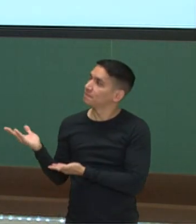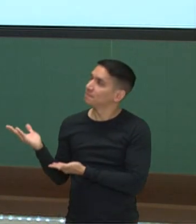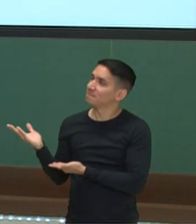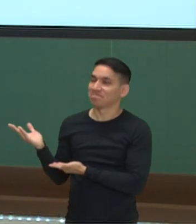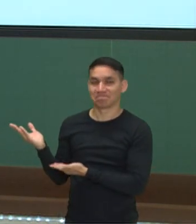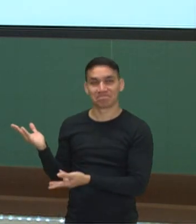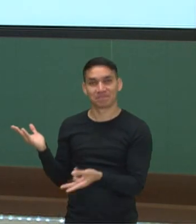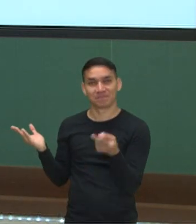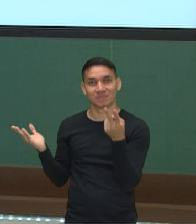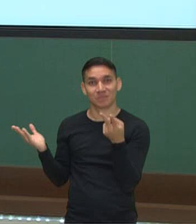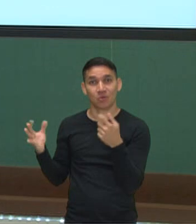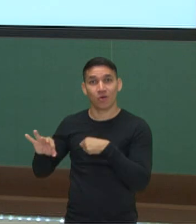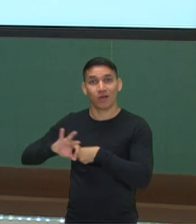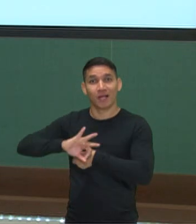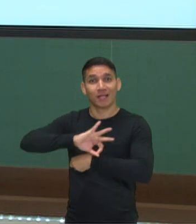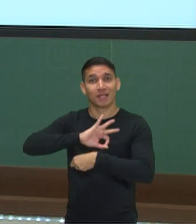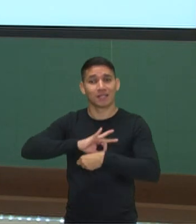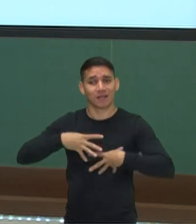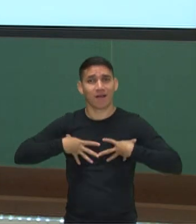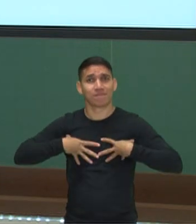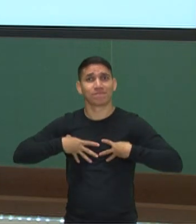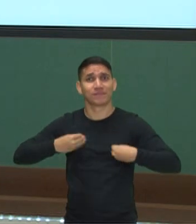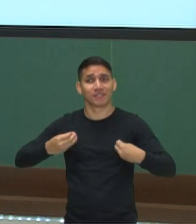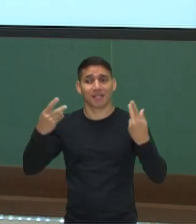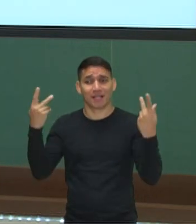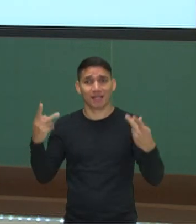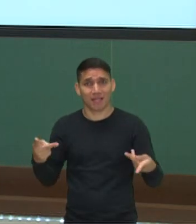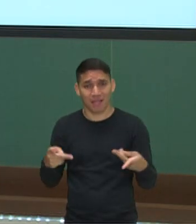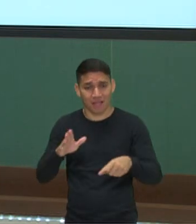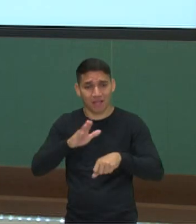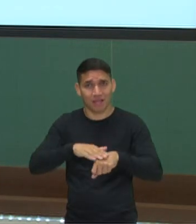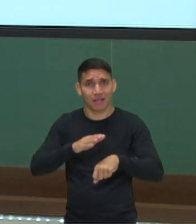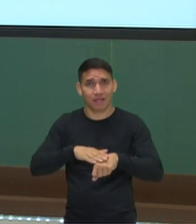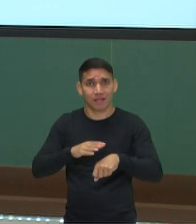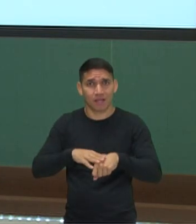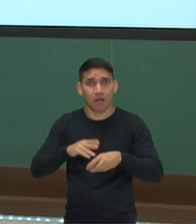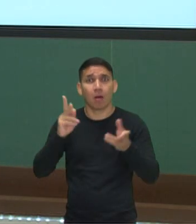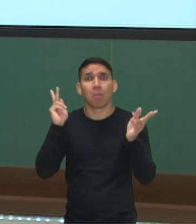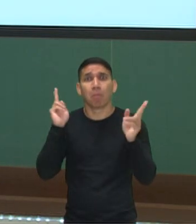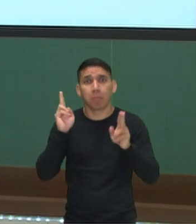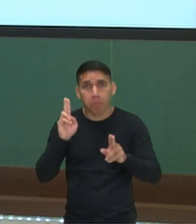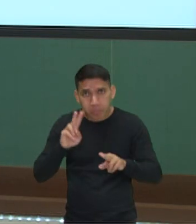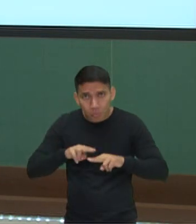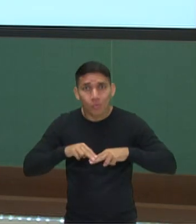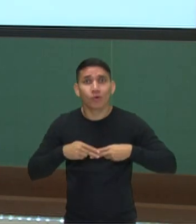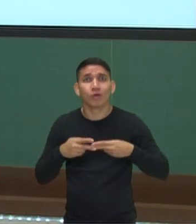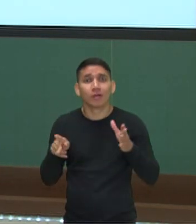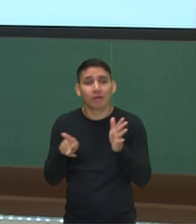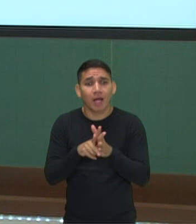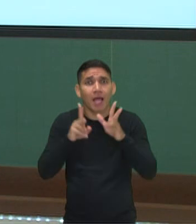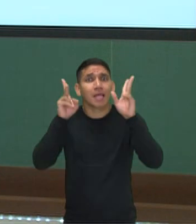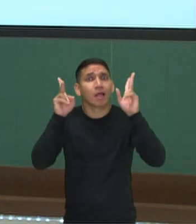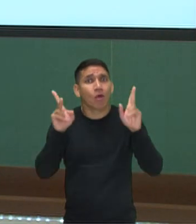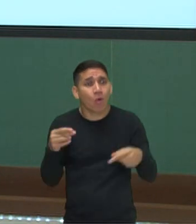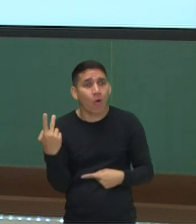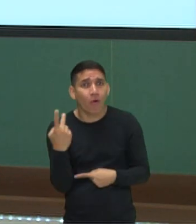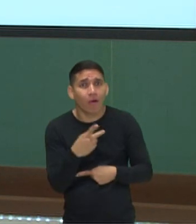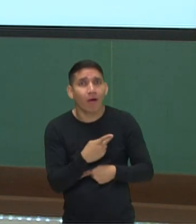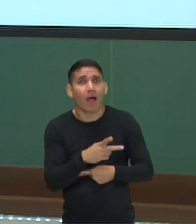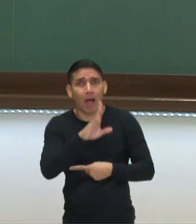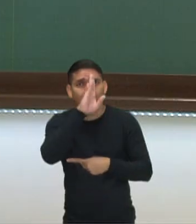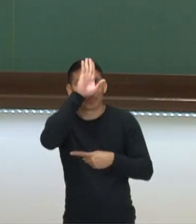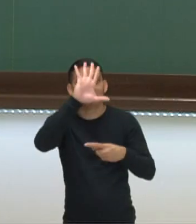de duas células filhas que serão geneticamente idênticas à célula